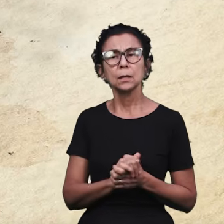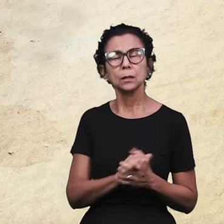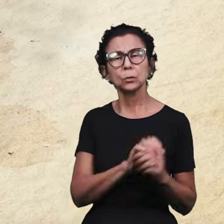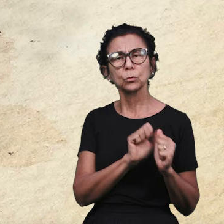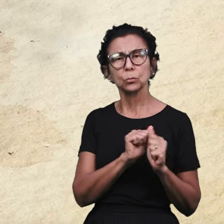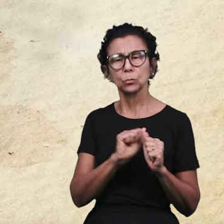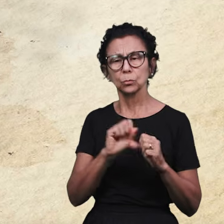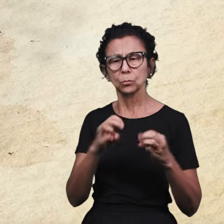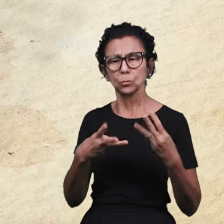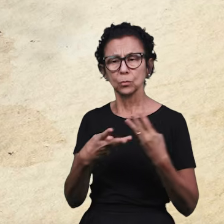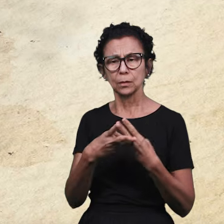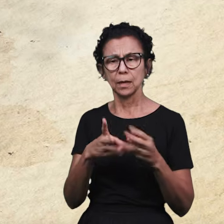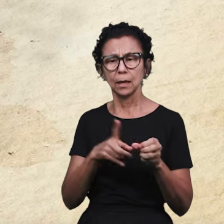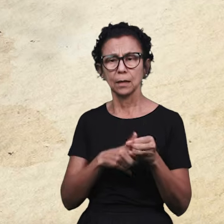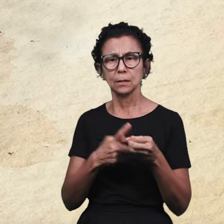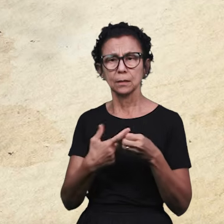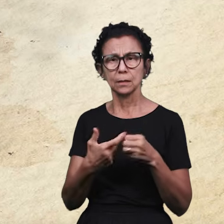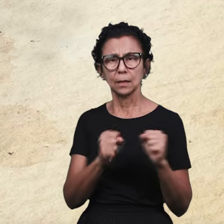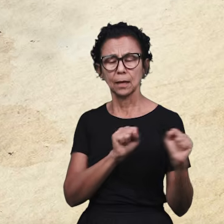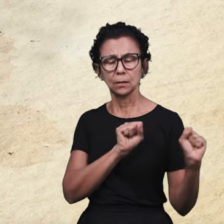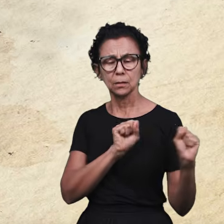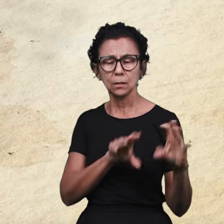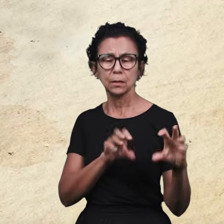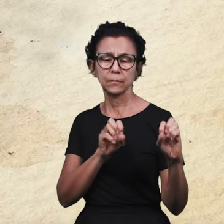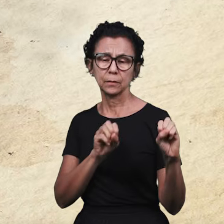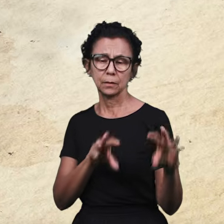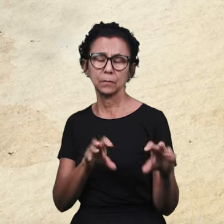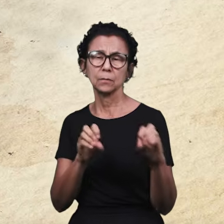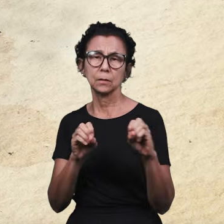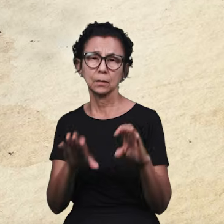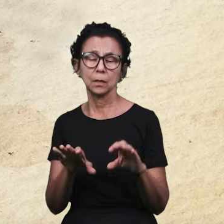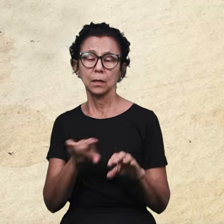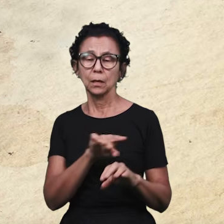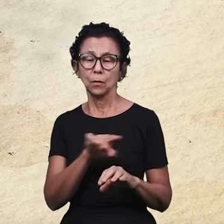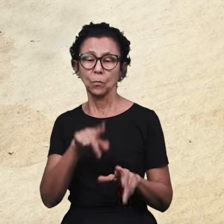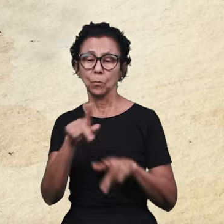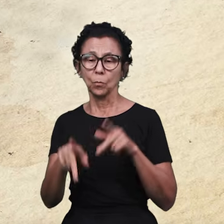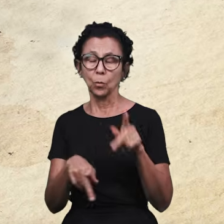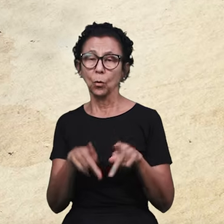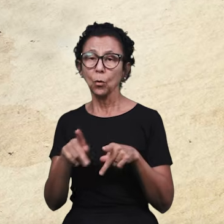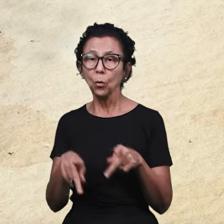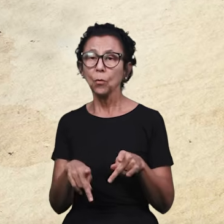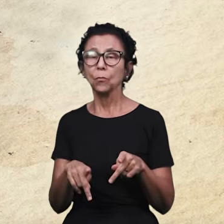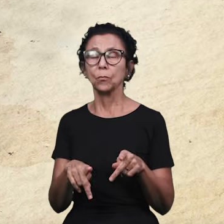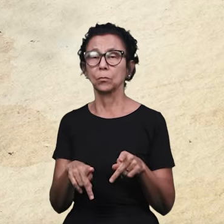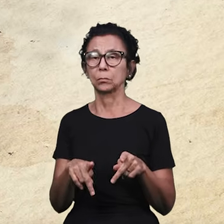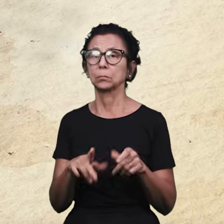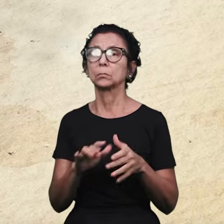Judá e ensinaram entre o povo, e veio o temor do Senhor sobre